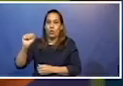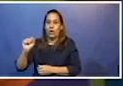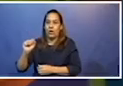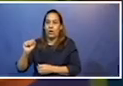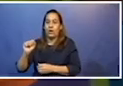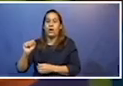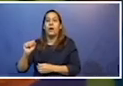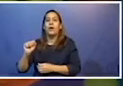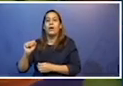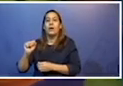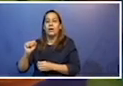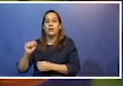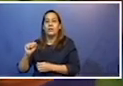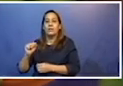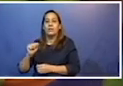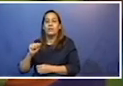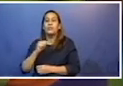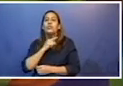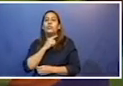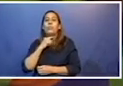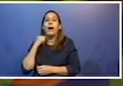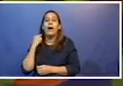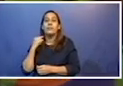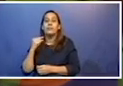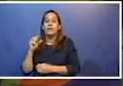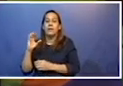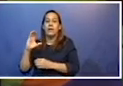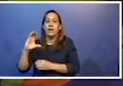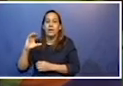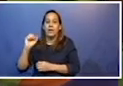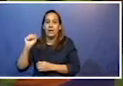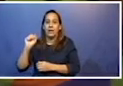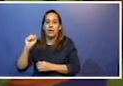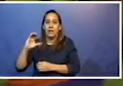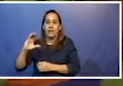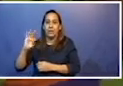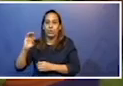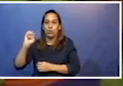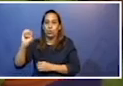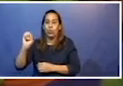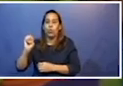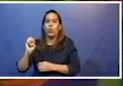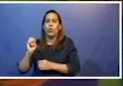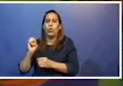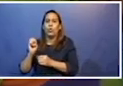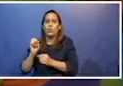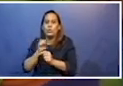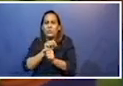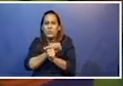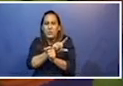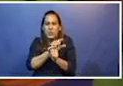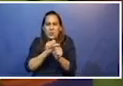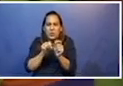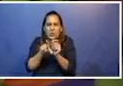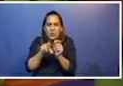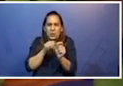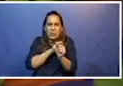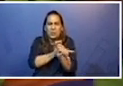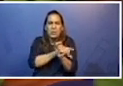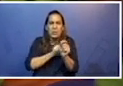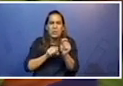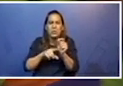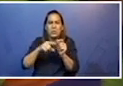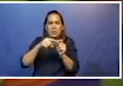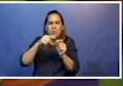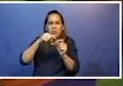para ter uma dica aí pelo nome. É um cacto verde com espinhos grossos e fortes. Na parte